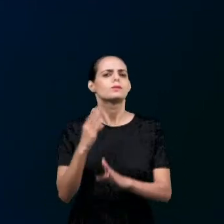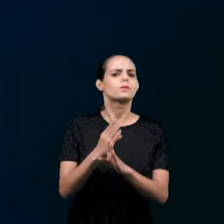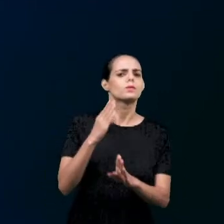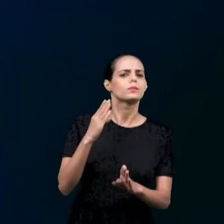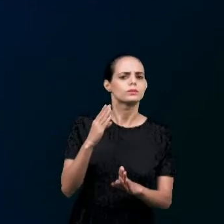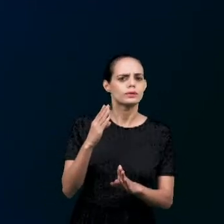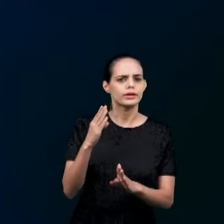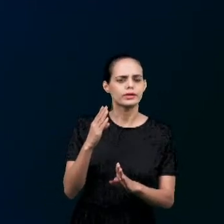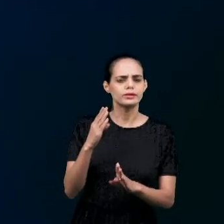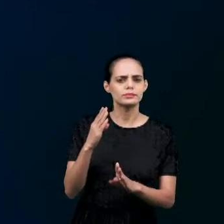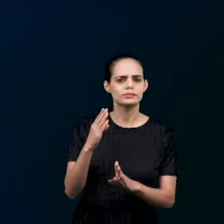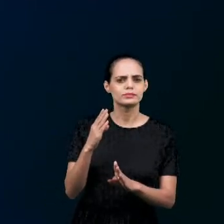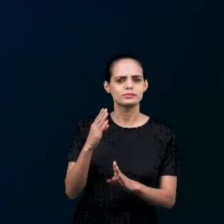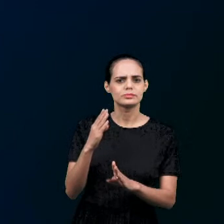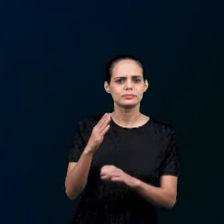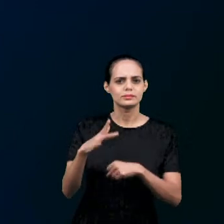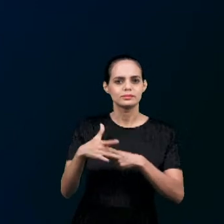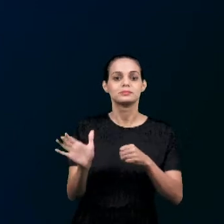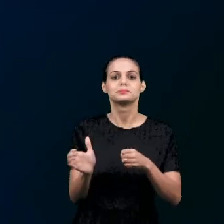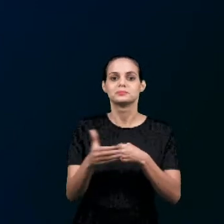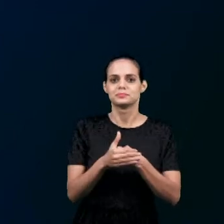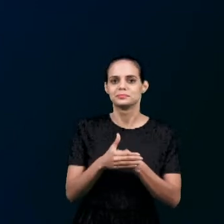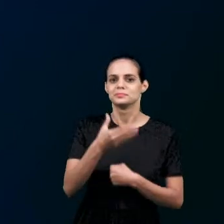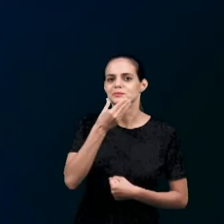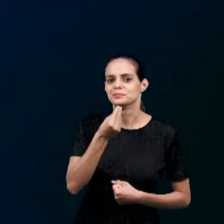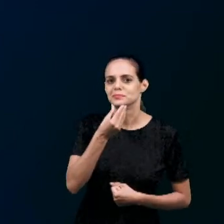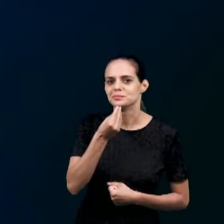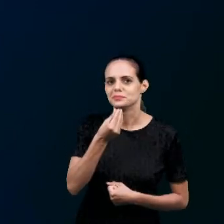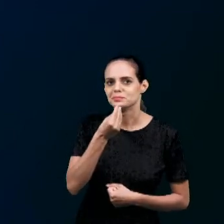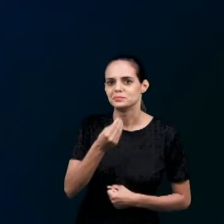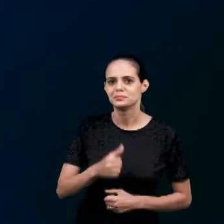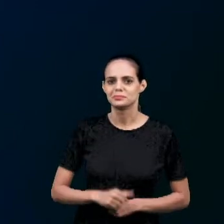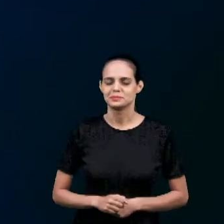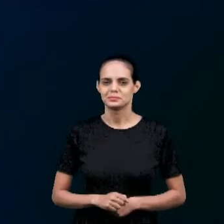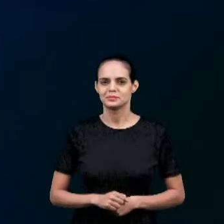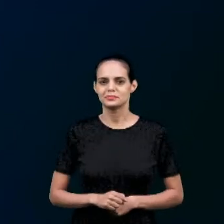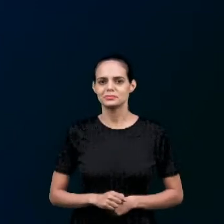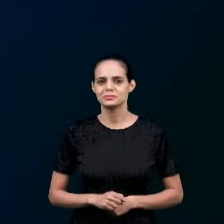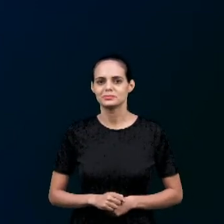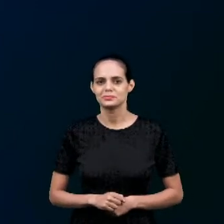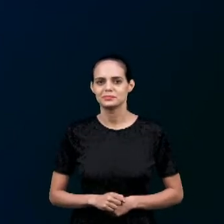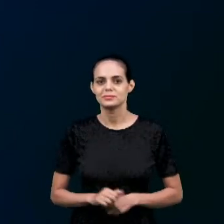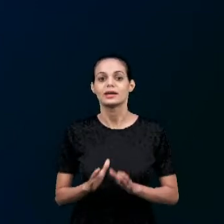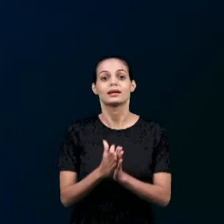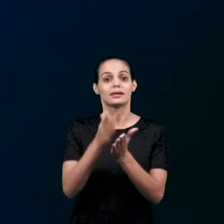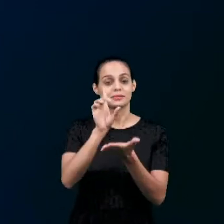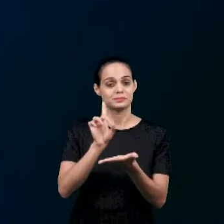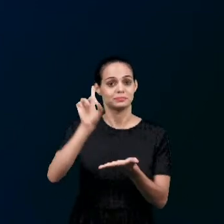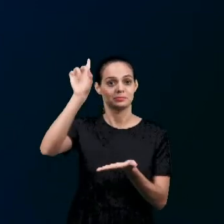homem. A palavra do Senhor. A Bíblia.